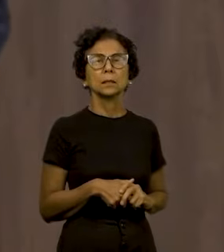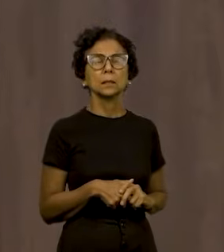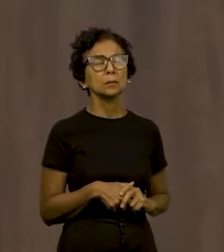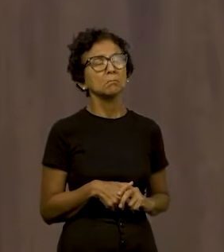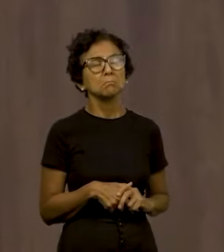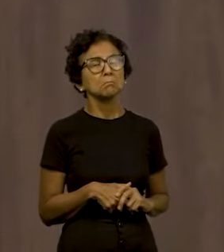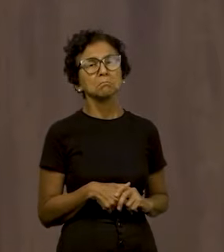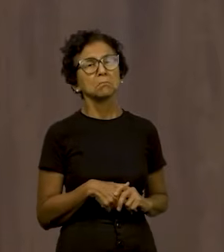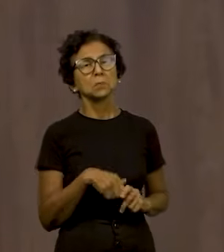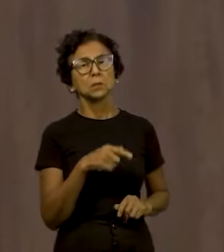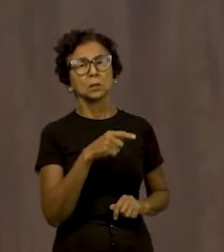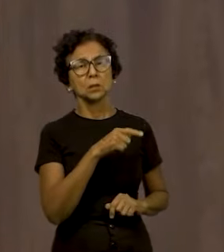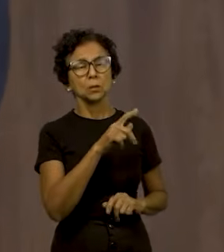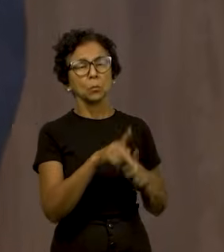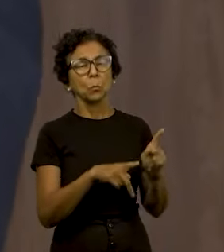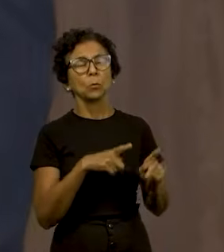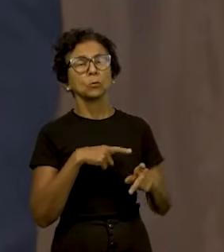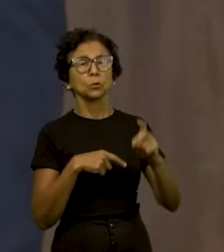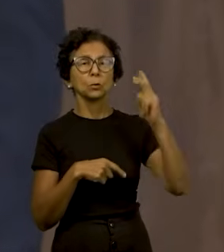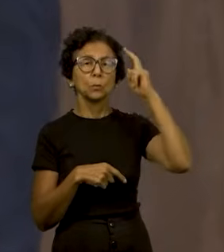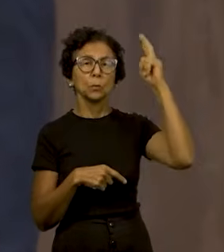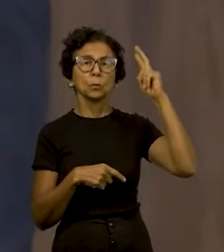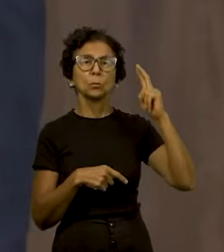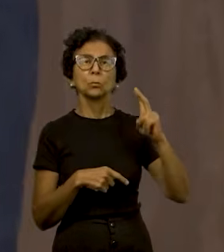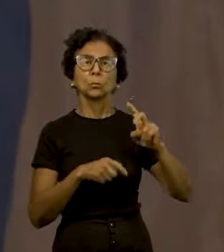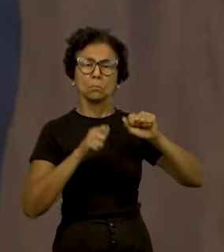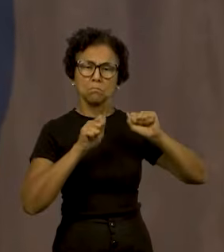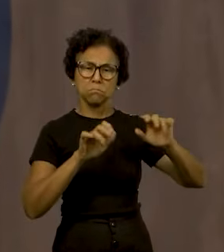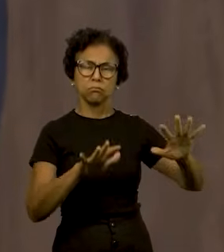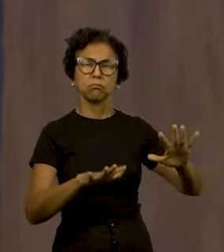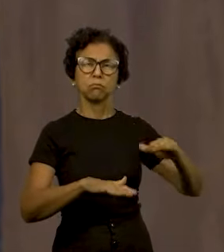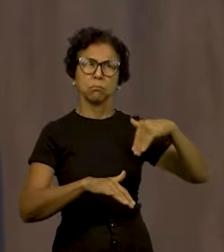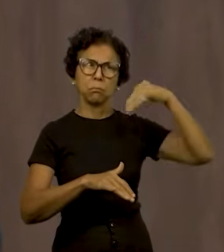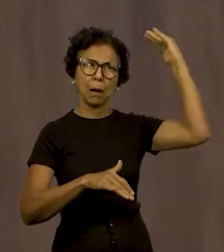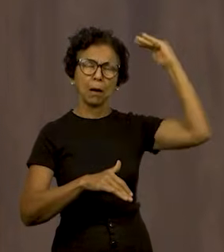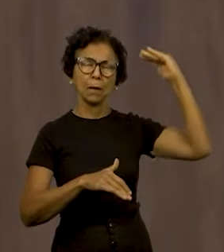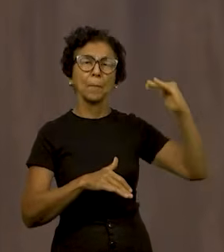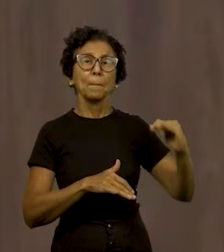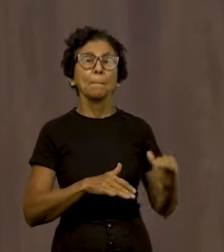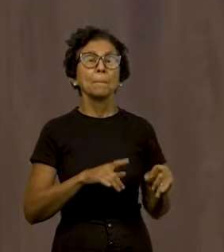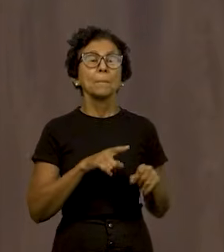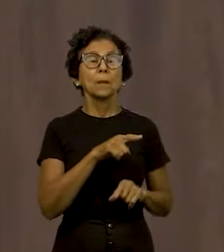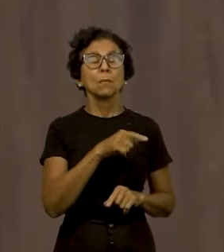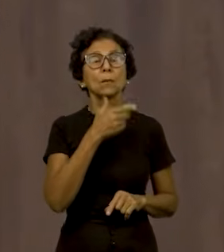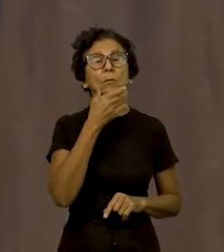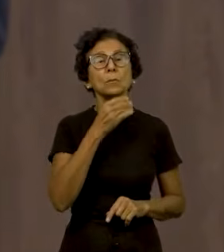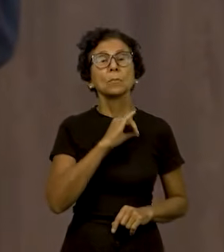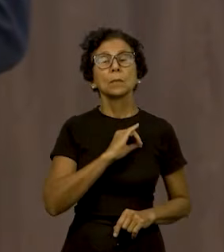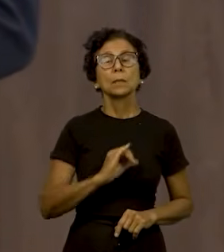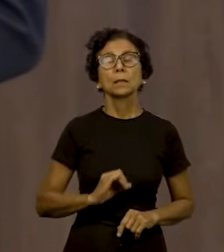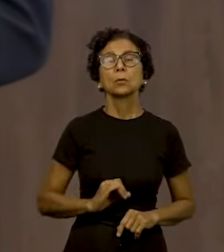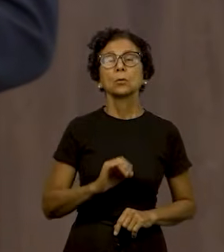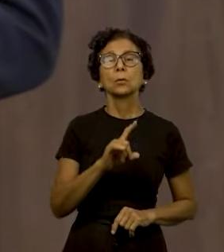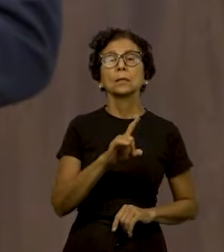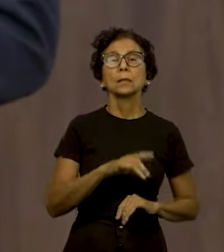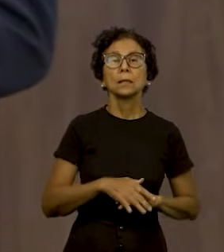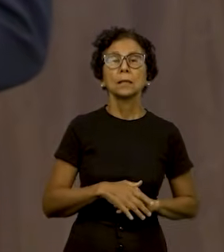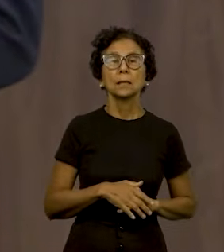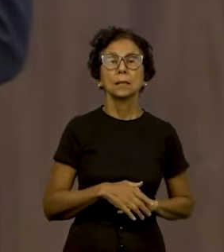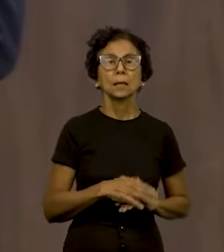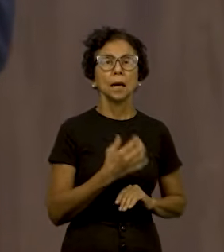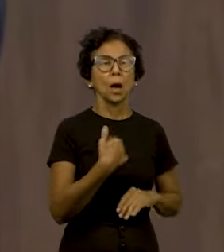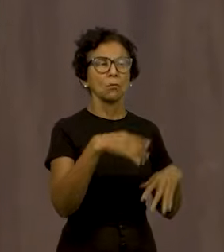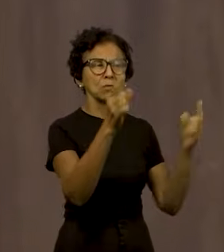um sacrifício a Zeus dentro do templo, no local do holocausto. E ele sacrificou o quê? Um